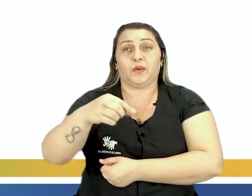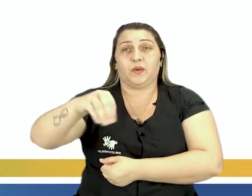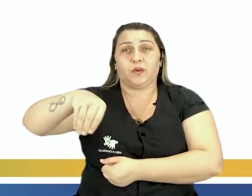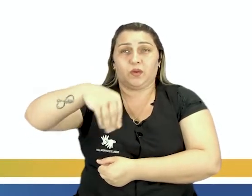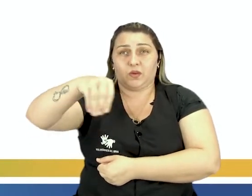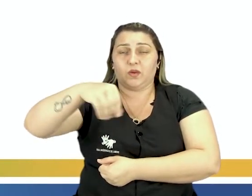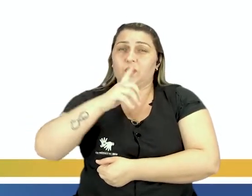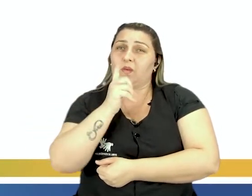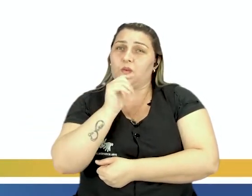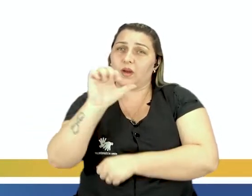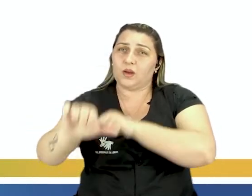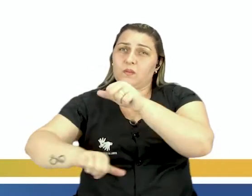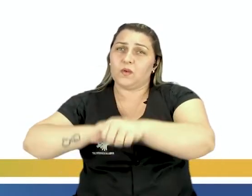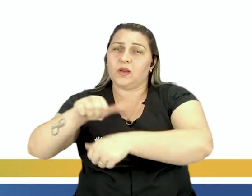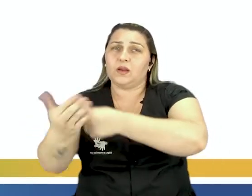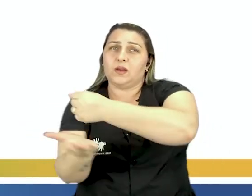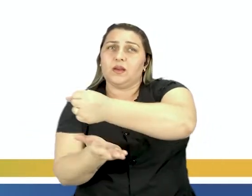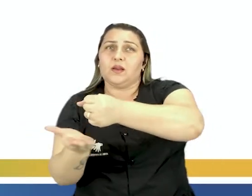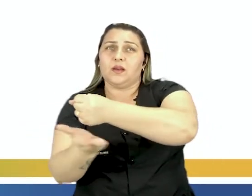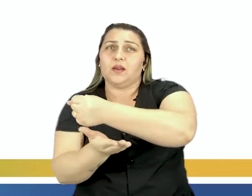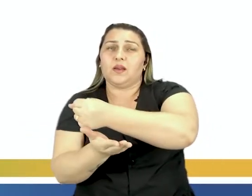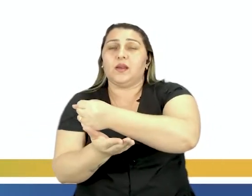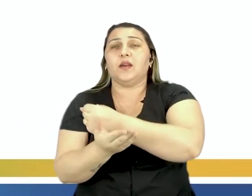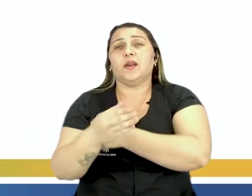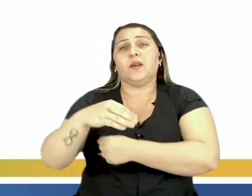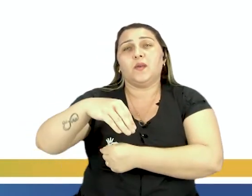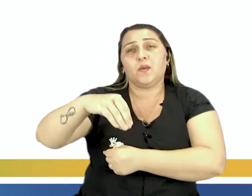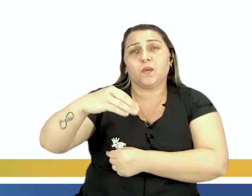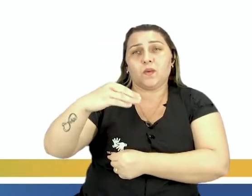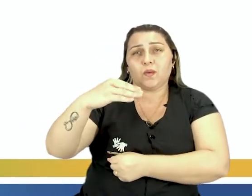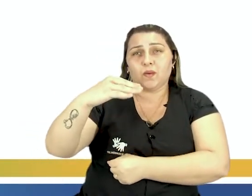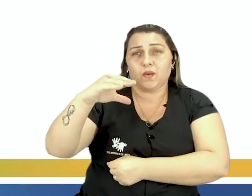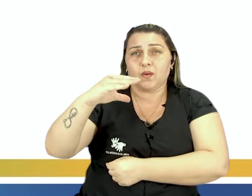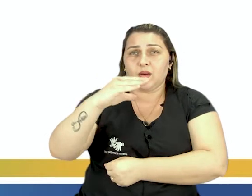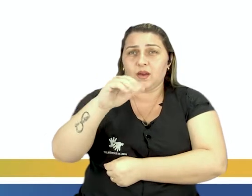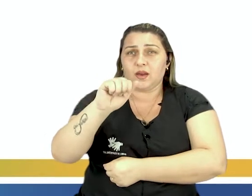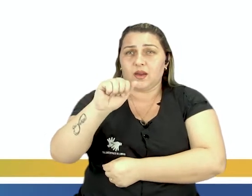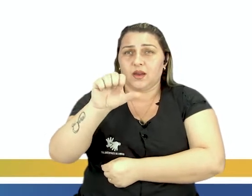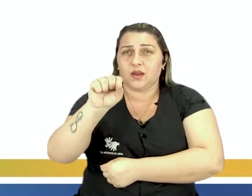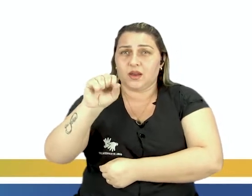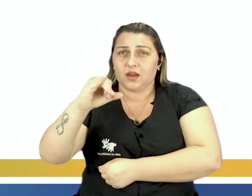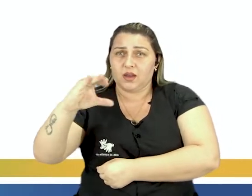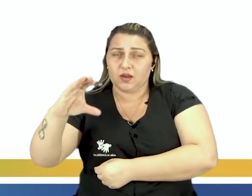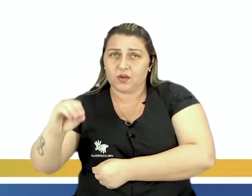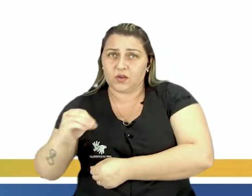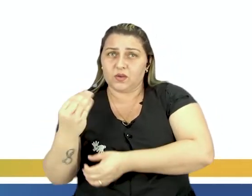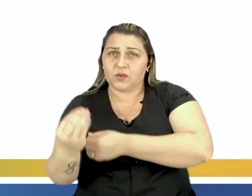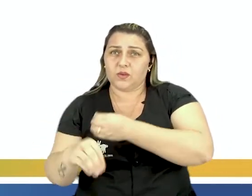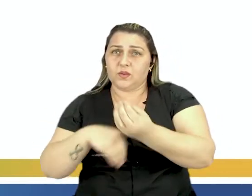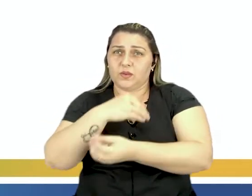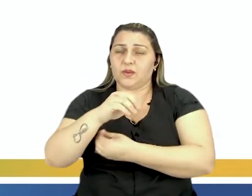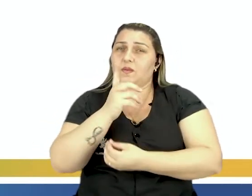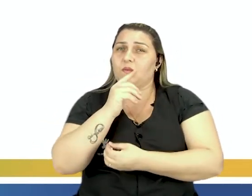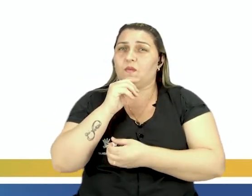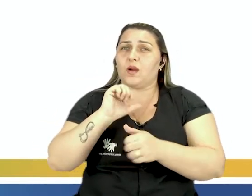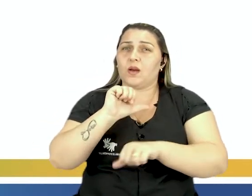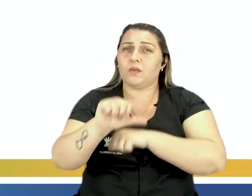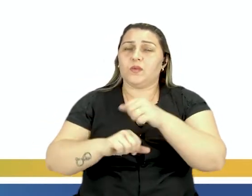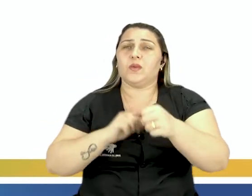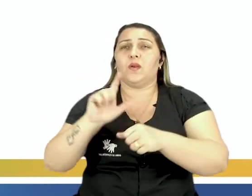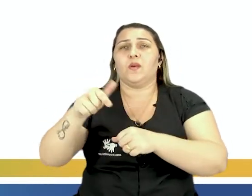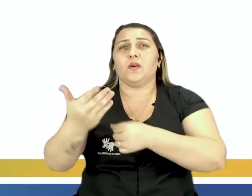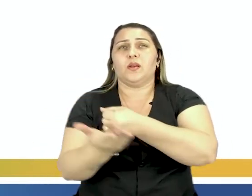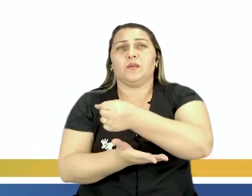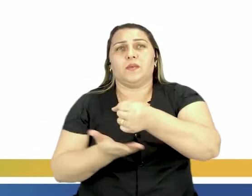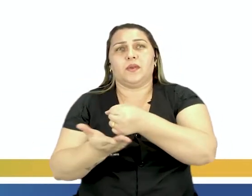reagindo com a água, formando a base, e o óxido de cálcio reagindo com a água, formando outra base, hidróxido